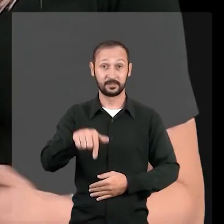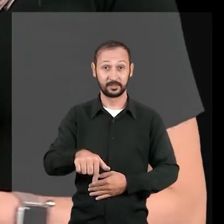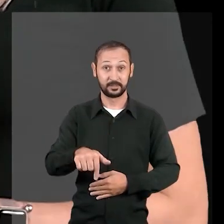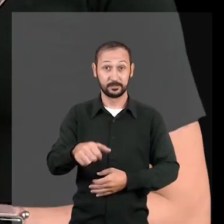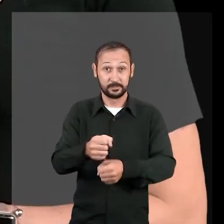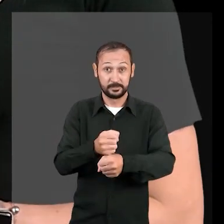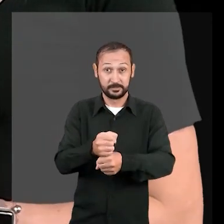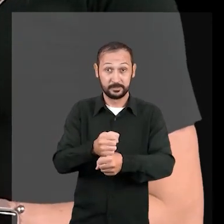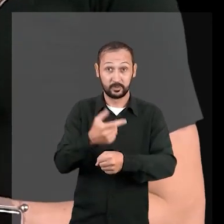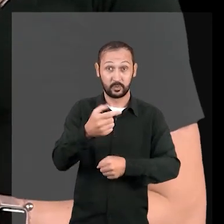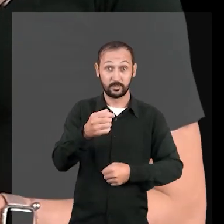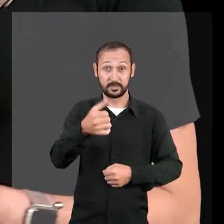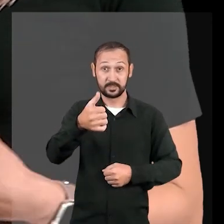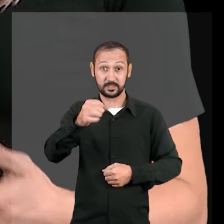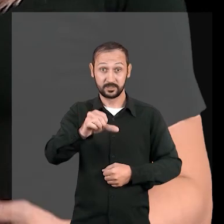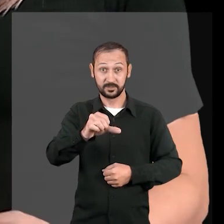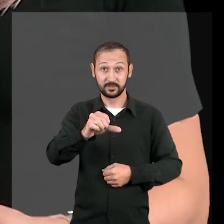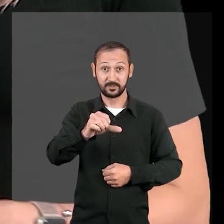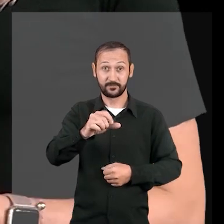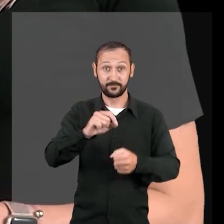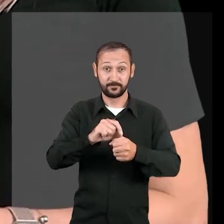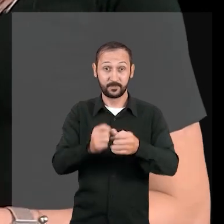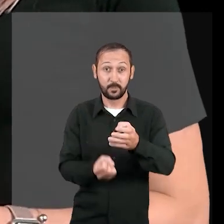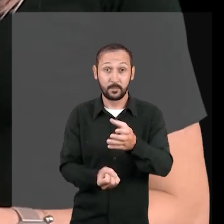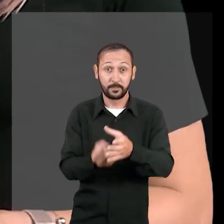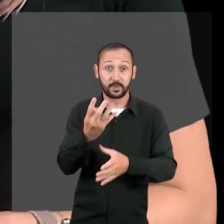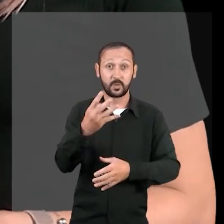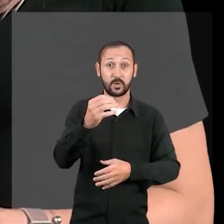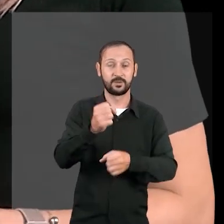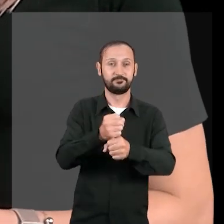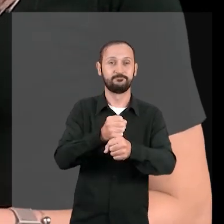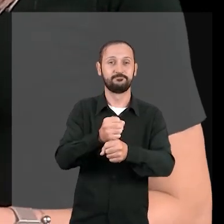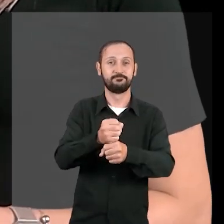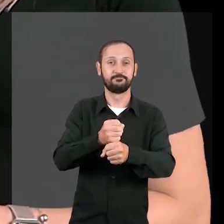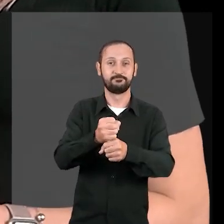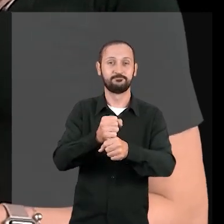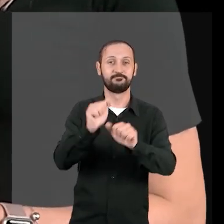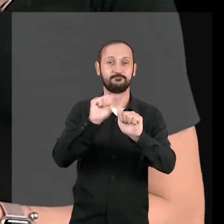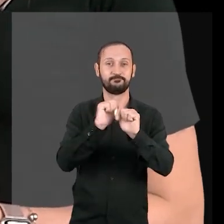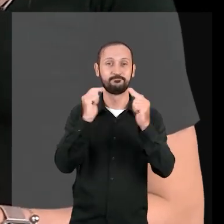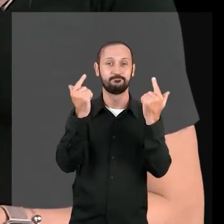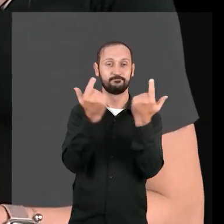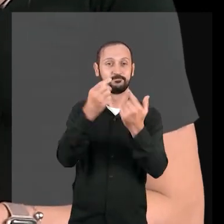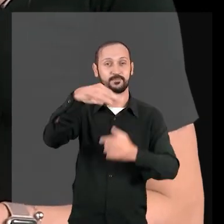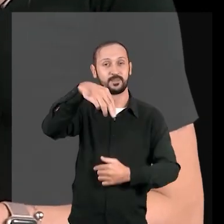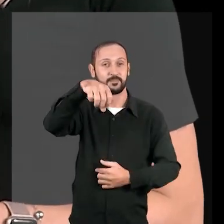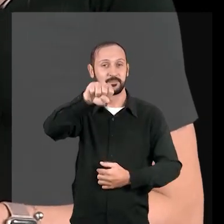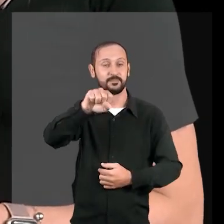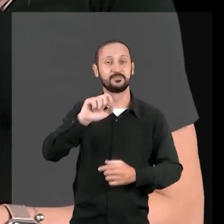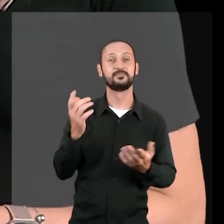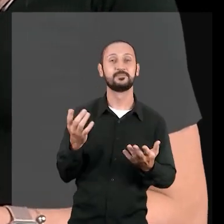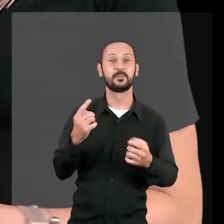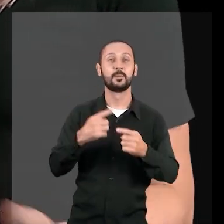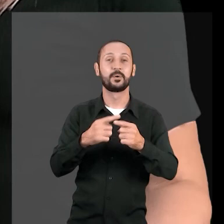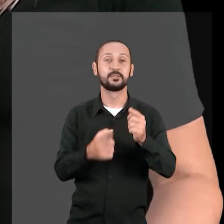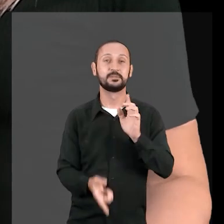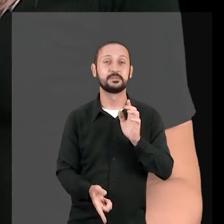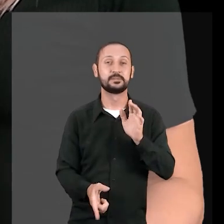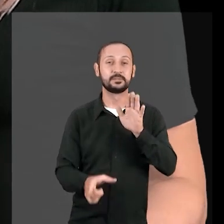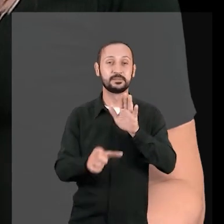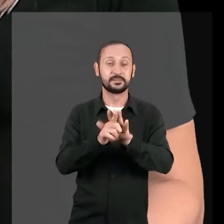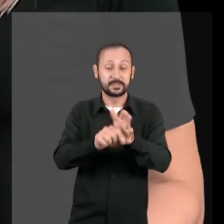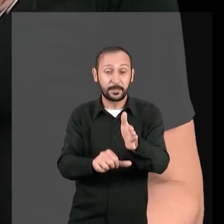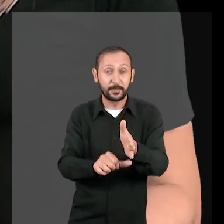Olá! Comemoramos em 2019 os 40 anos da criação da Assembleia Legislativa de Mato Grosso do Sul por meio